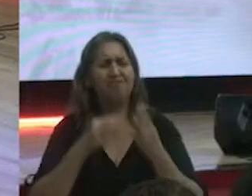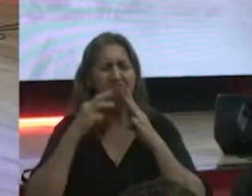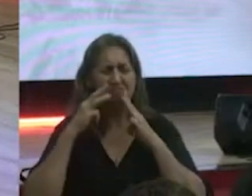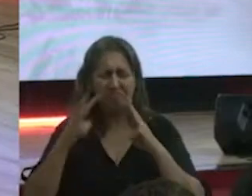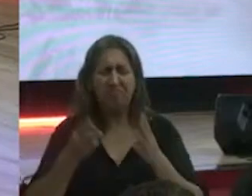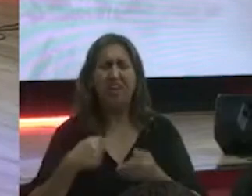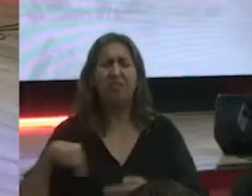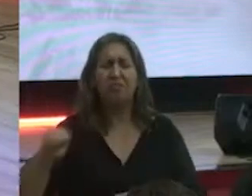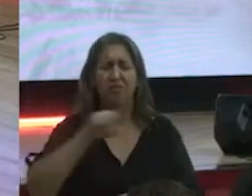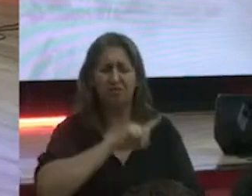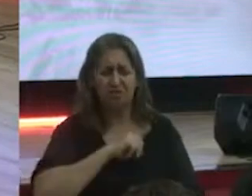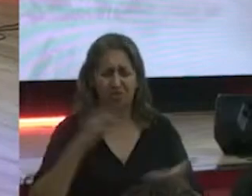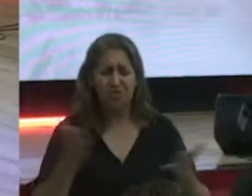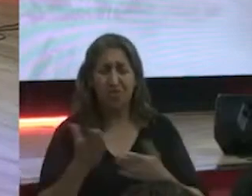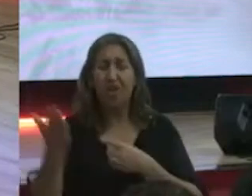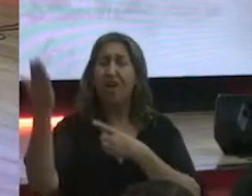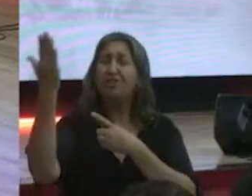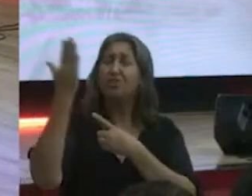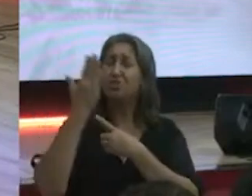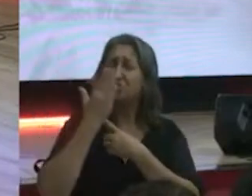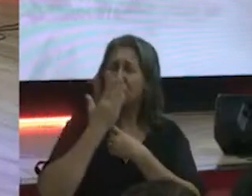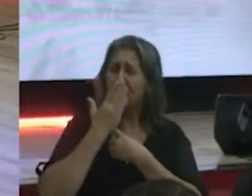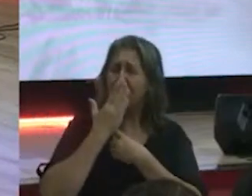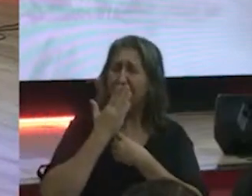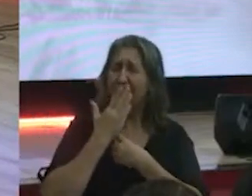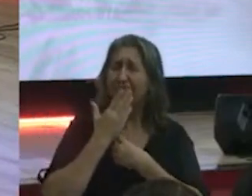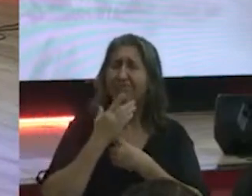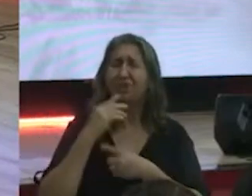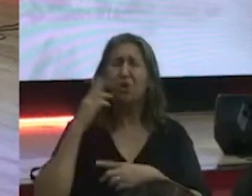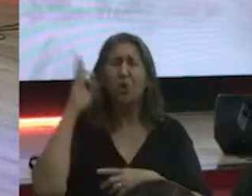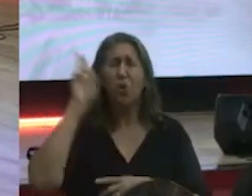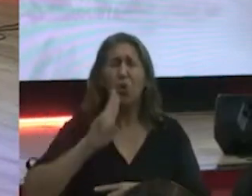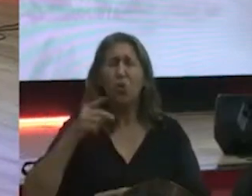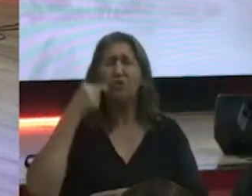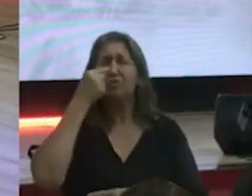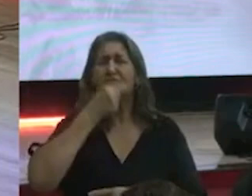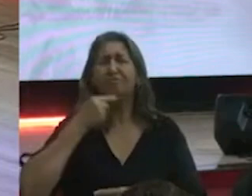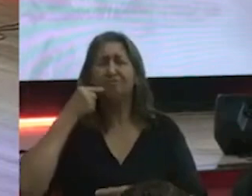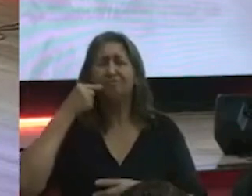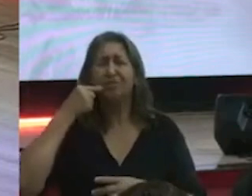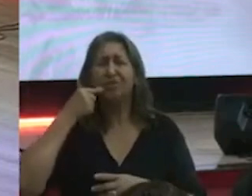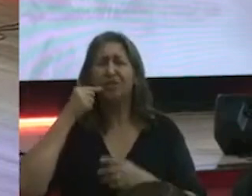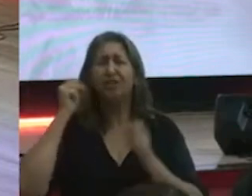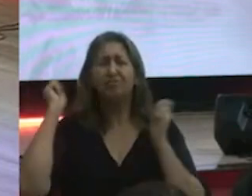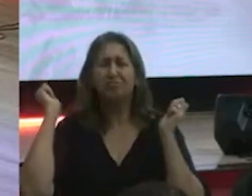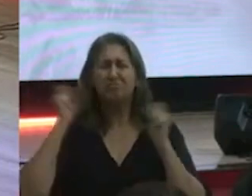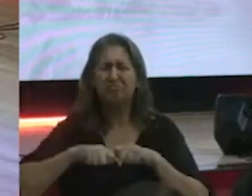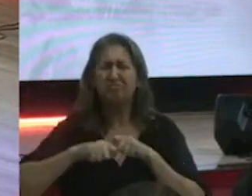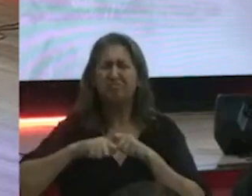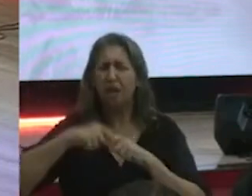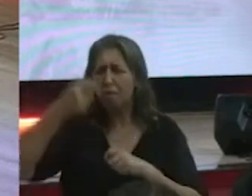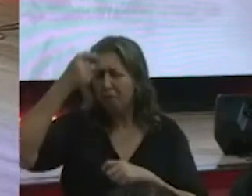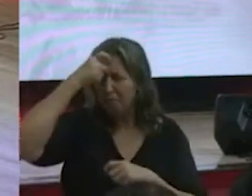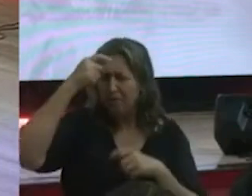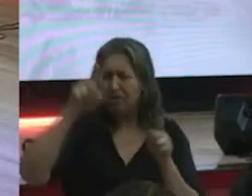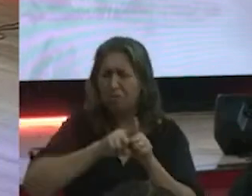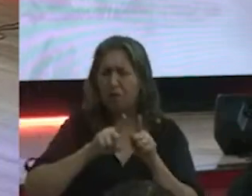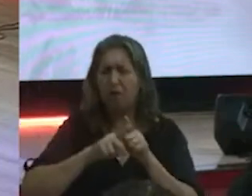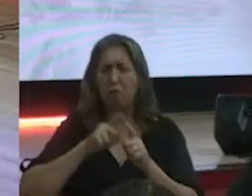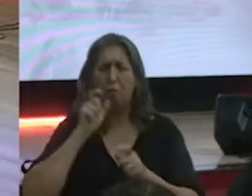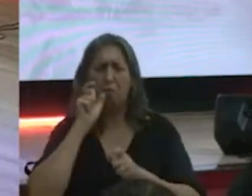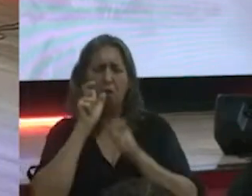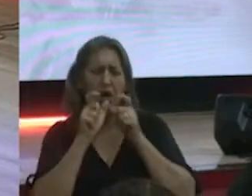noite ajude-me tome os meus lábios a minha mente senhor que as minhas palavras não sejam palavras